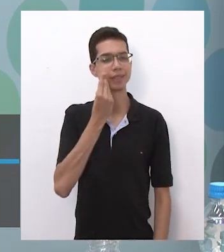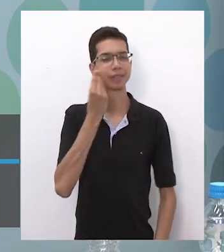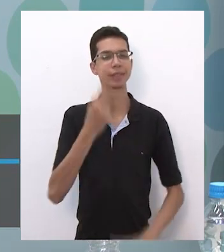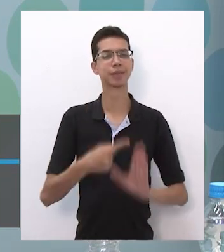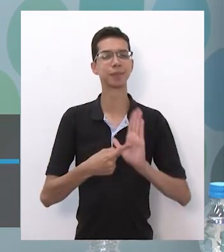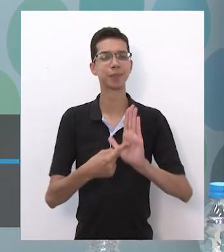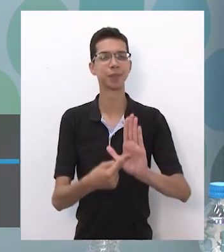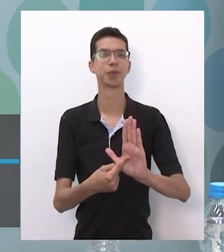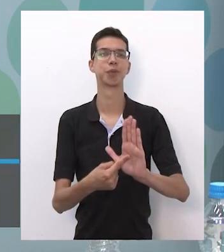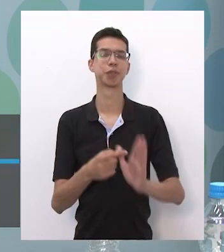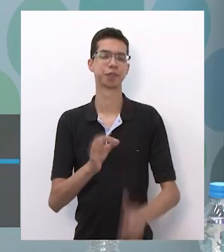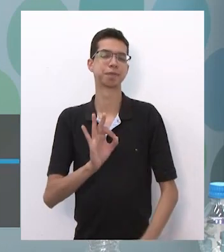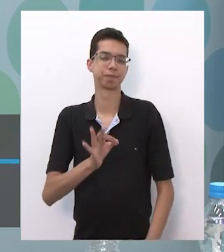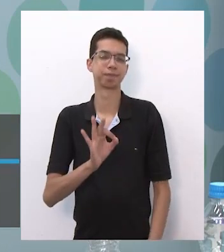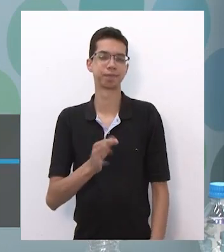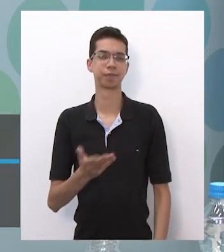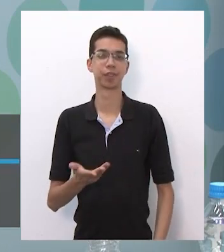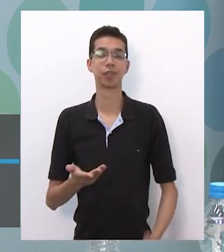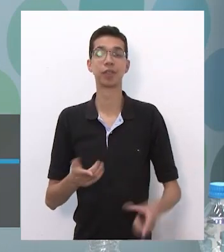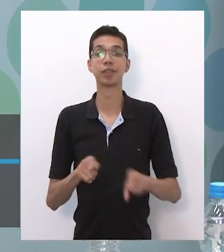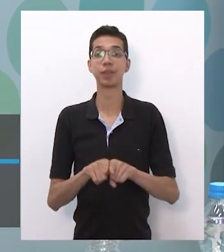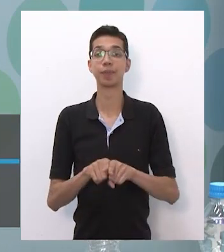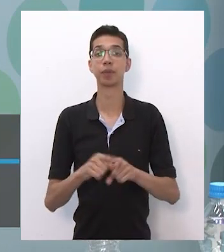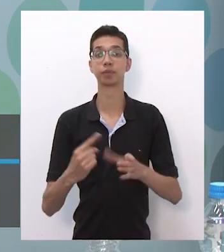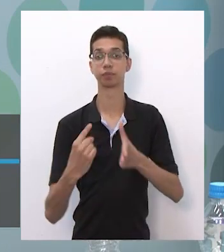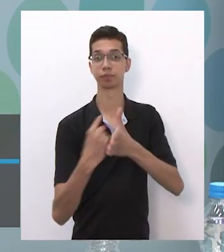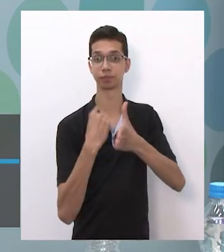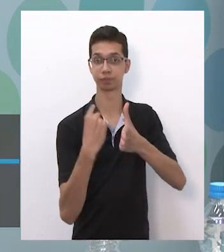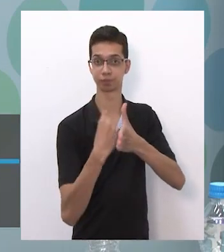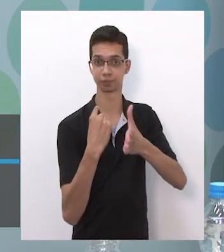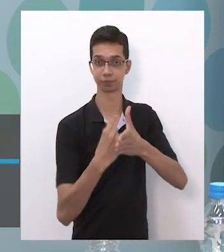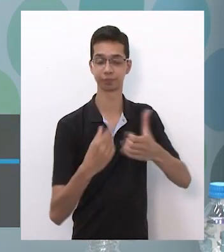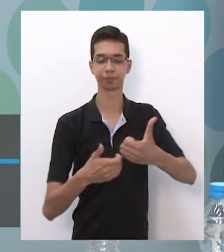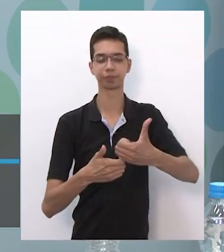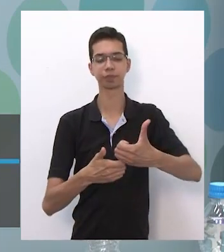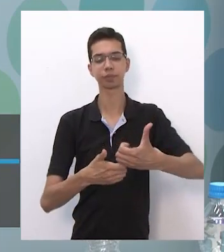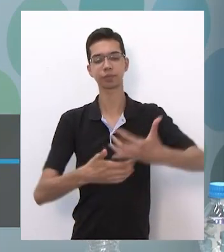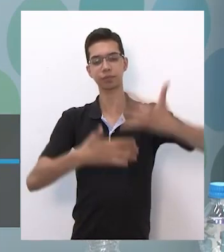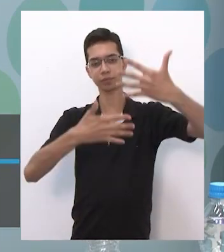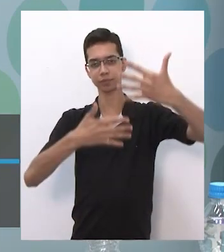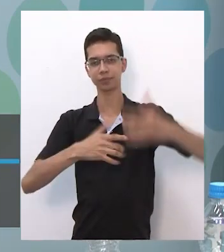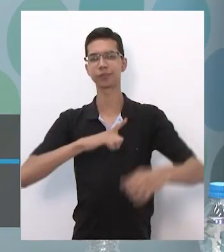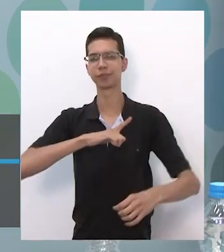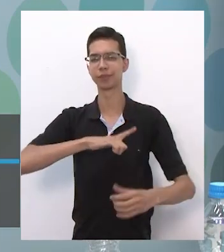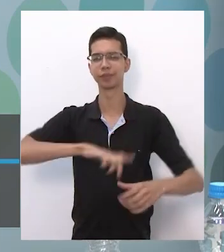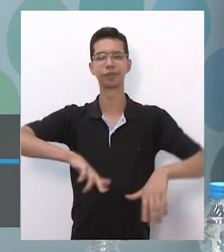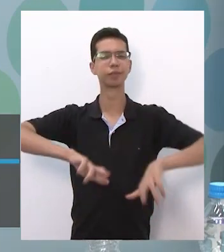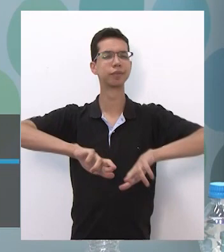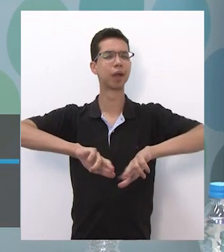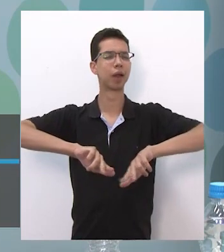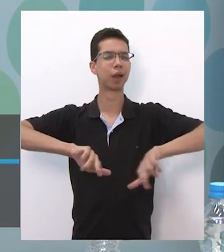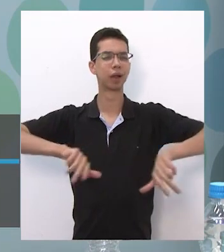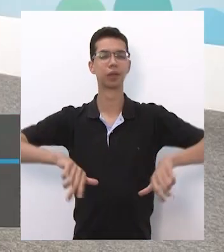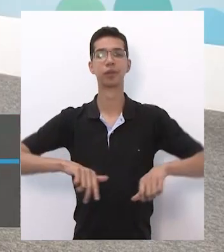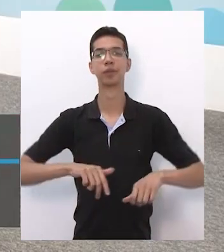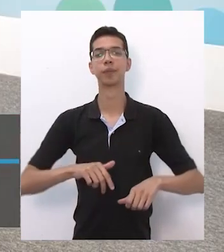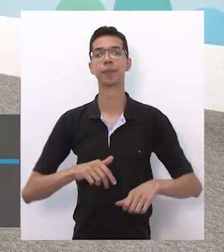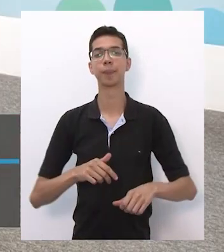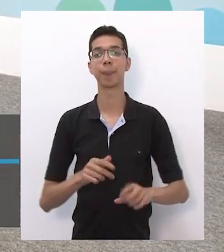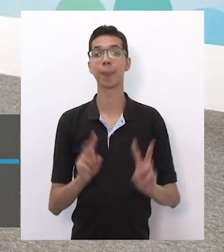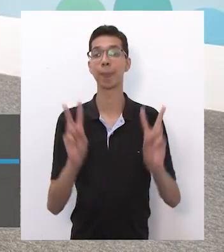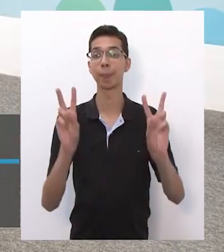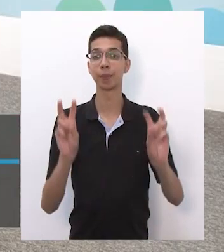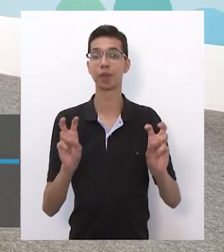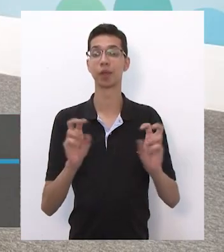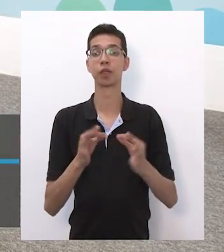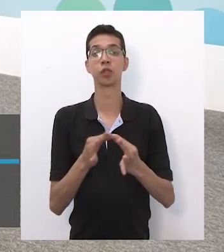interação. Entre as perguntas também que apareceram aqui no chat, diversas falavam um pouquinho sobre a infraestrutura do